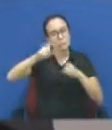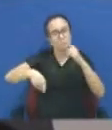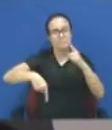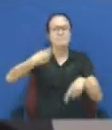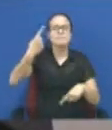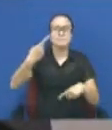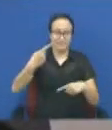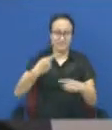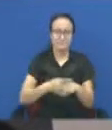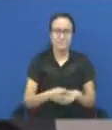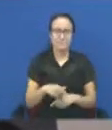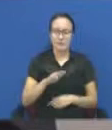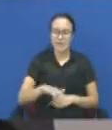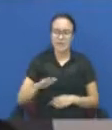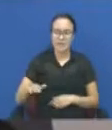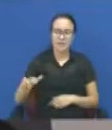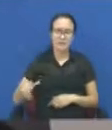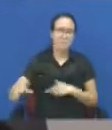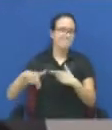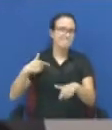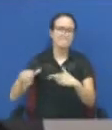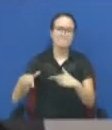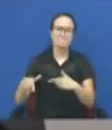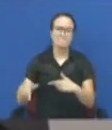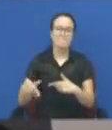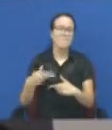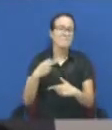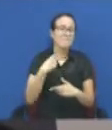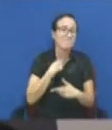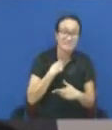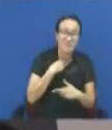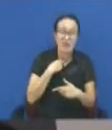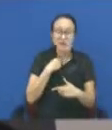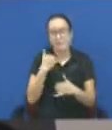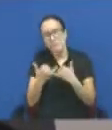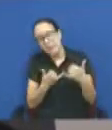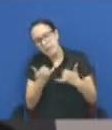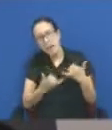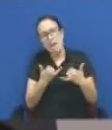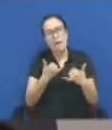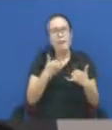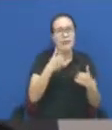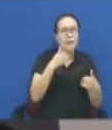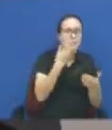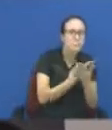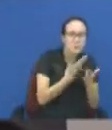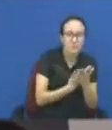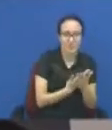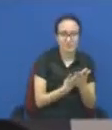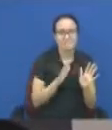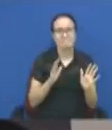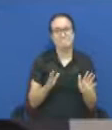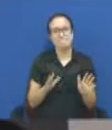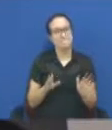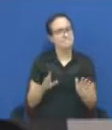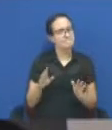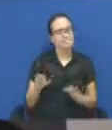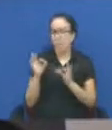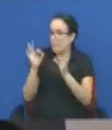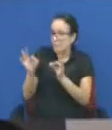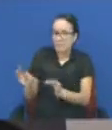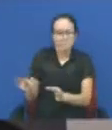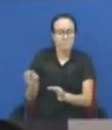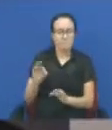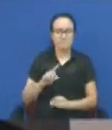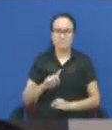ela substitui um espaço de brincadeira, de divertimento pelo trabalho, né? Isso não é justo. E a gente